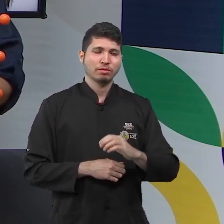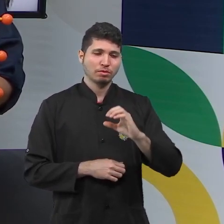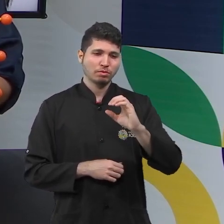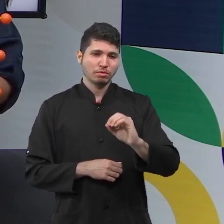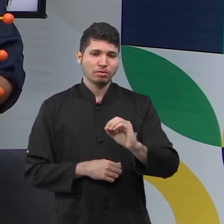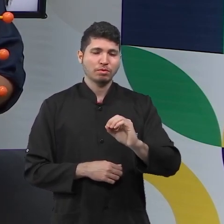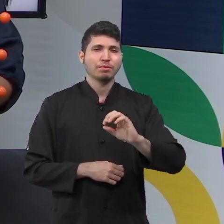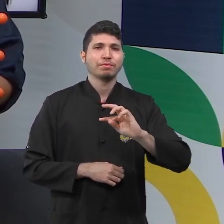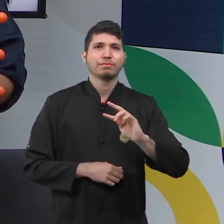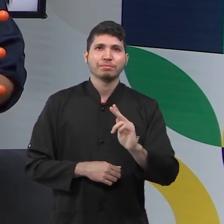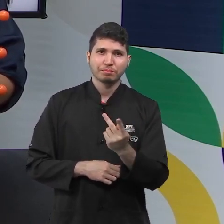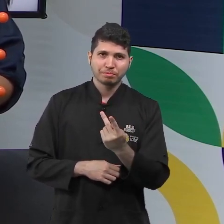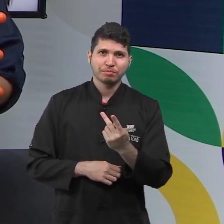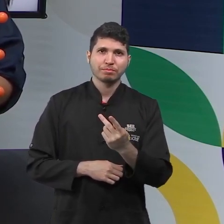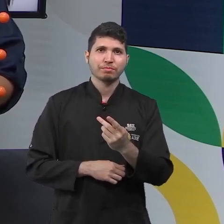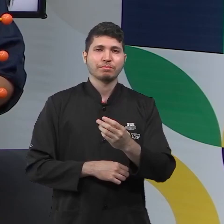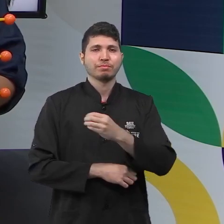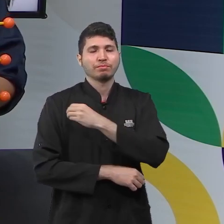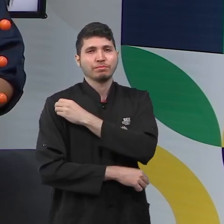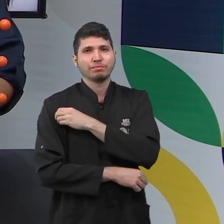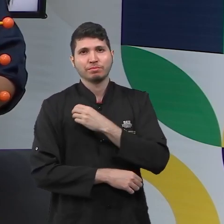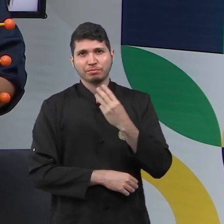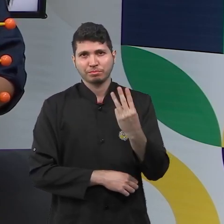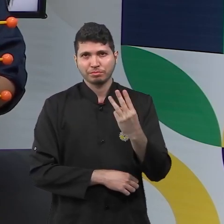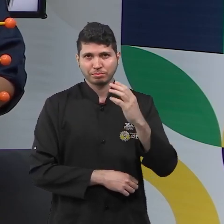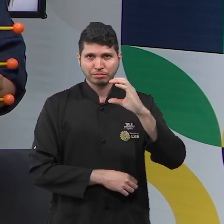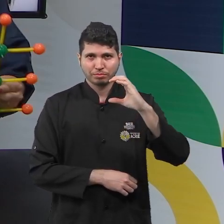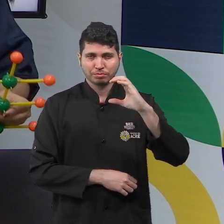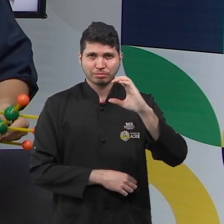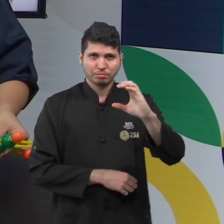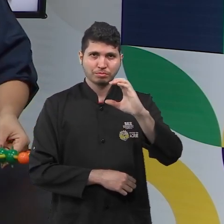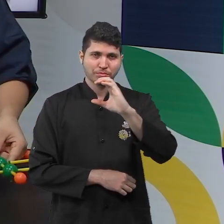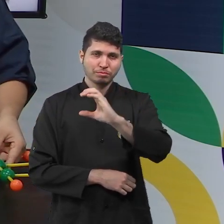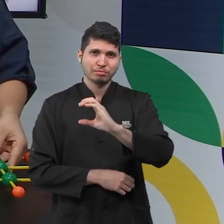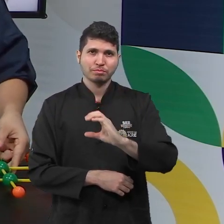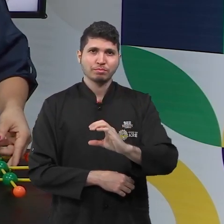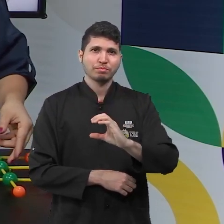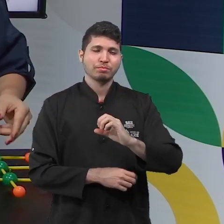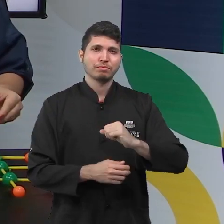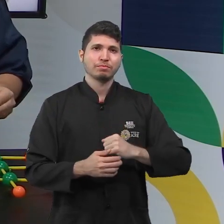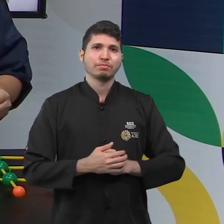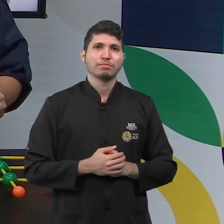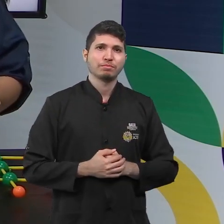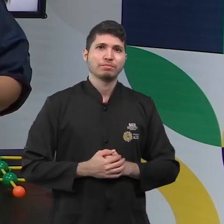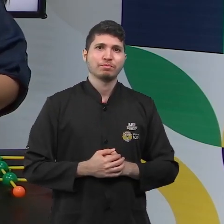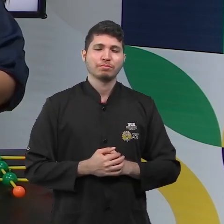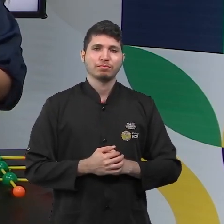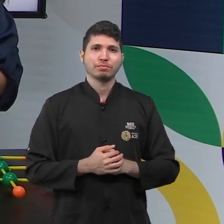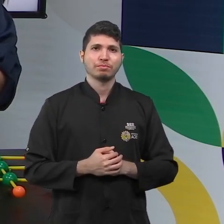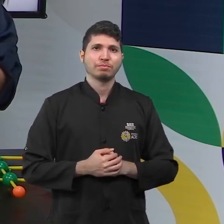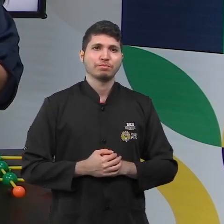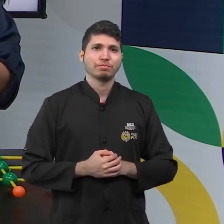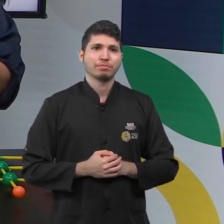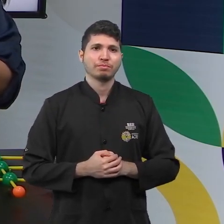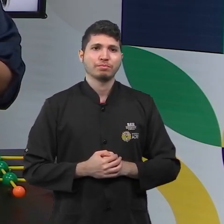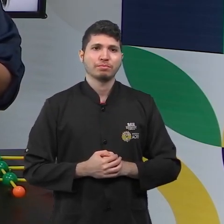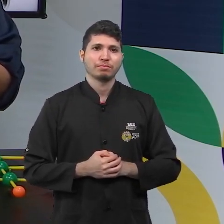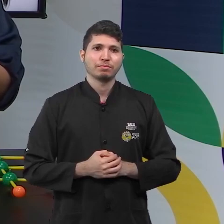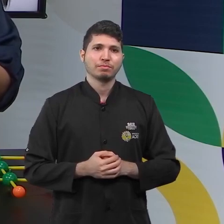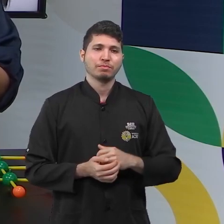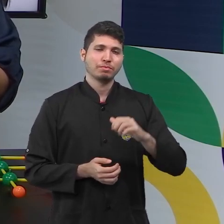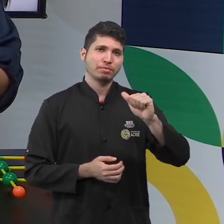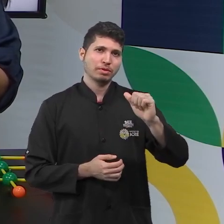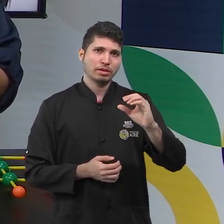são 3 carbonos e 3 funções álcool. E o ácido graxo, ele tem aqui